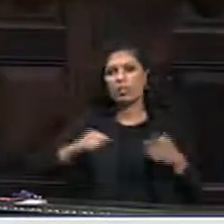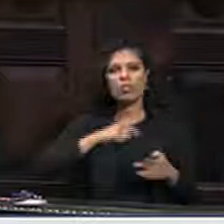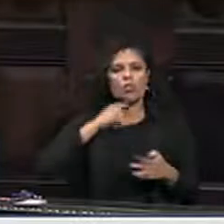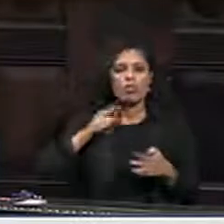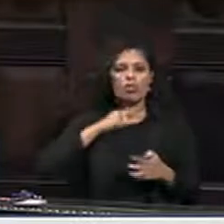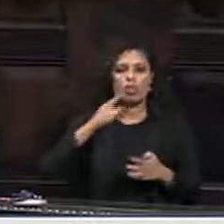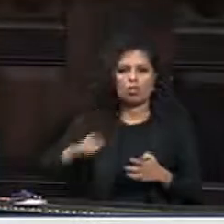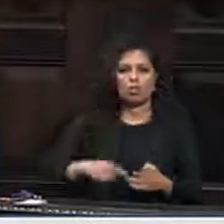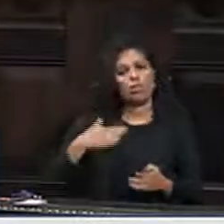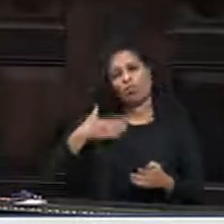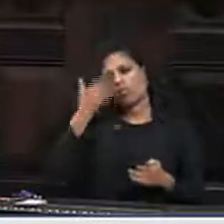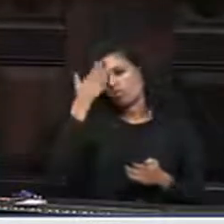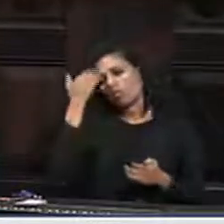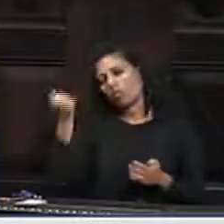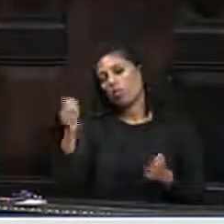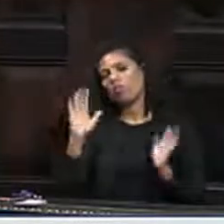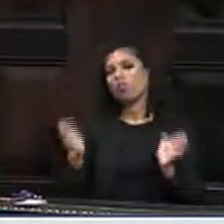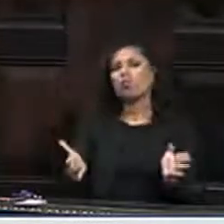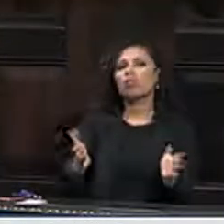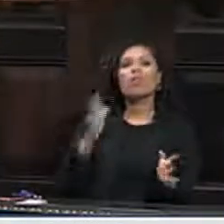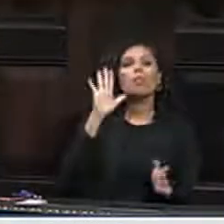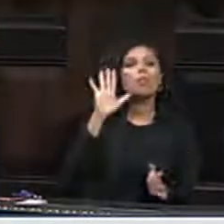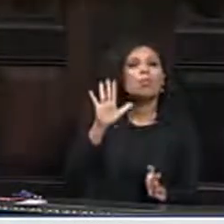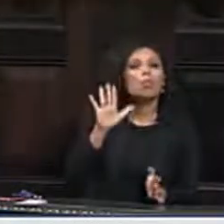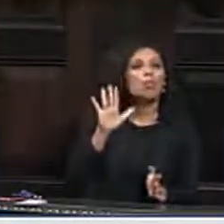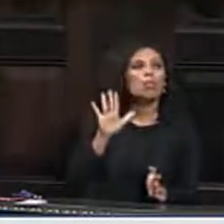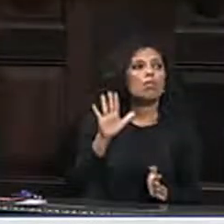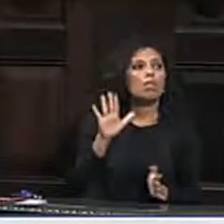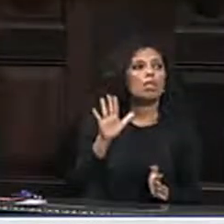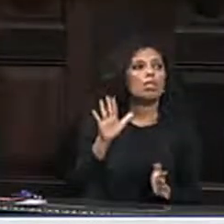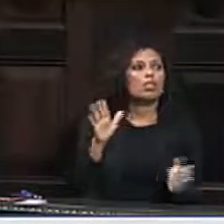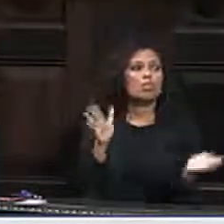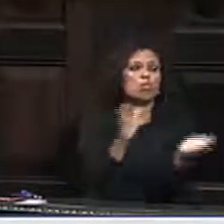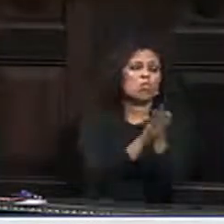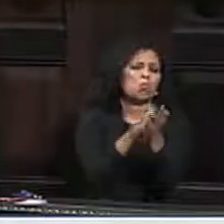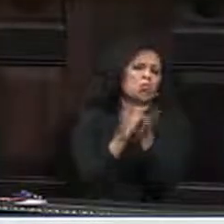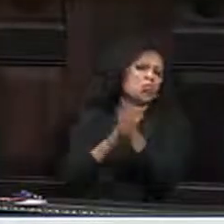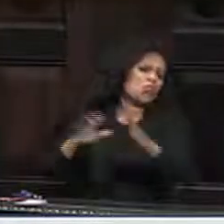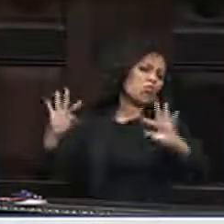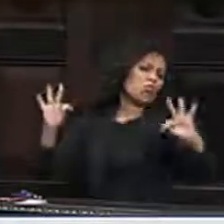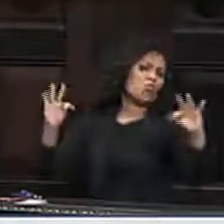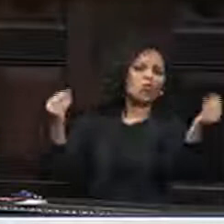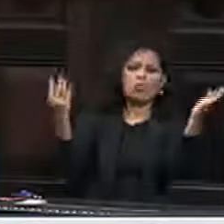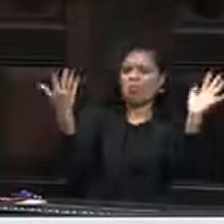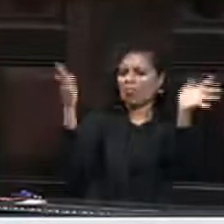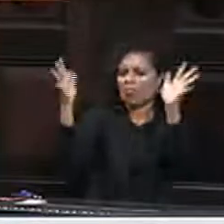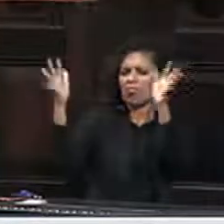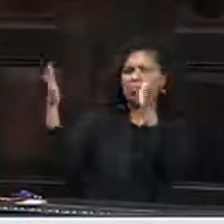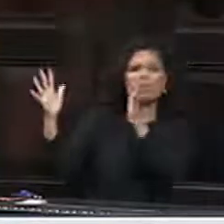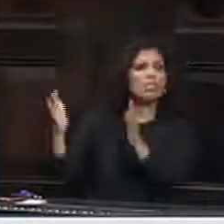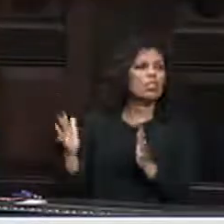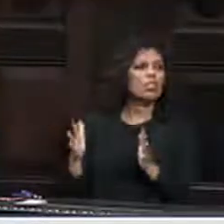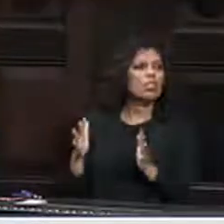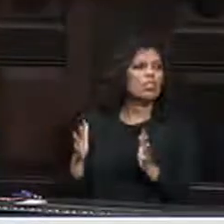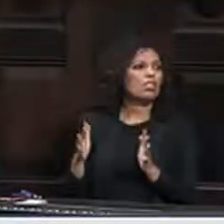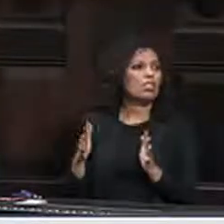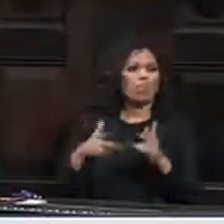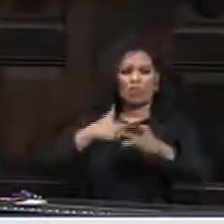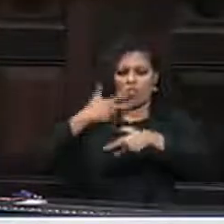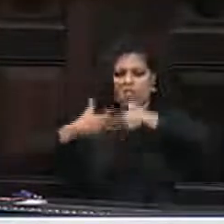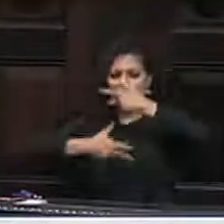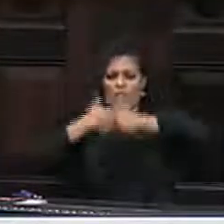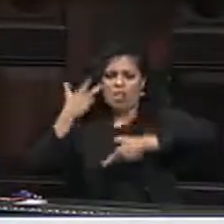de Janeiro. Mas, com aplauso geral da população, abanada